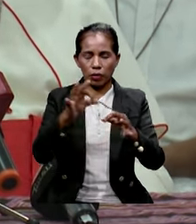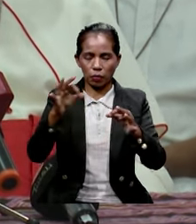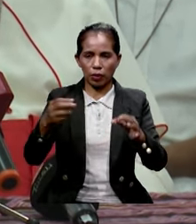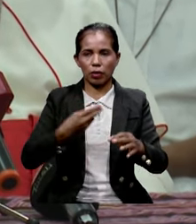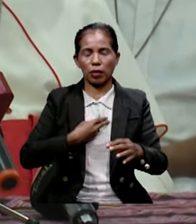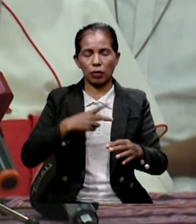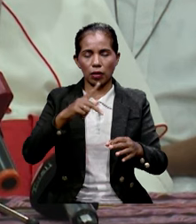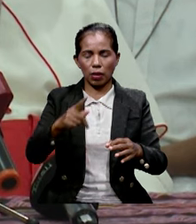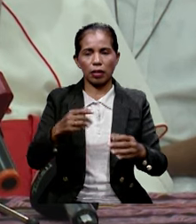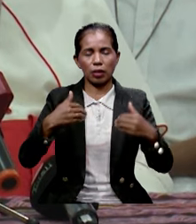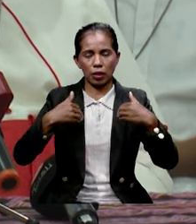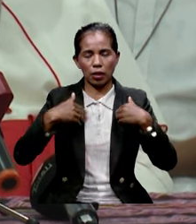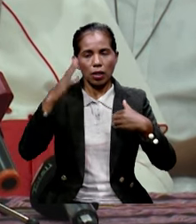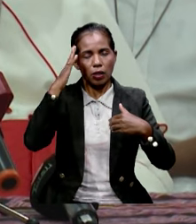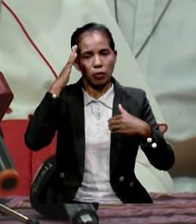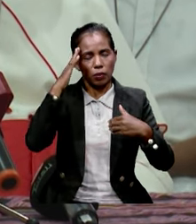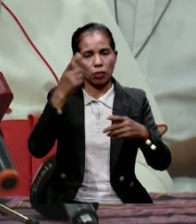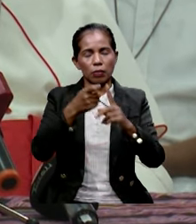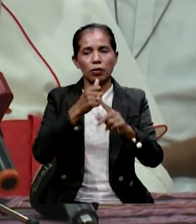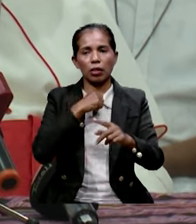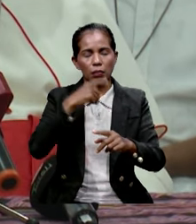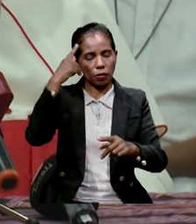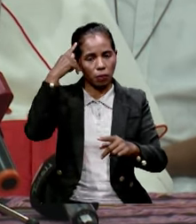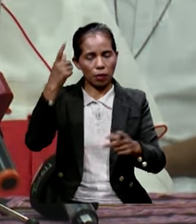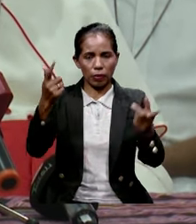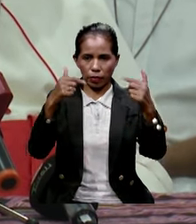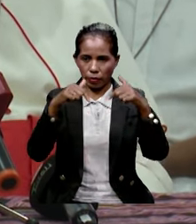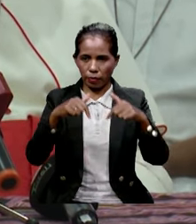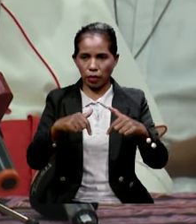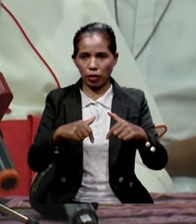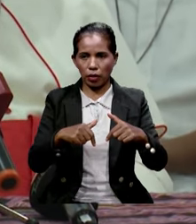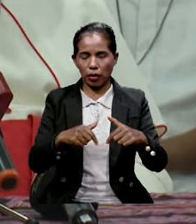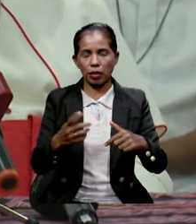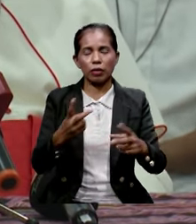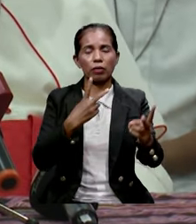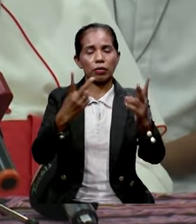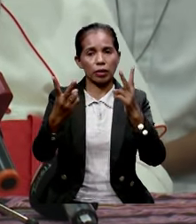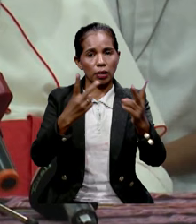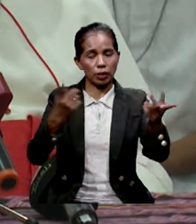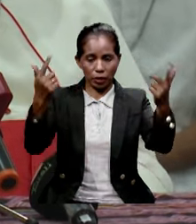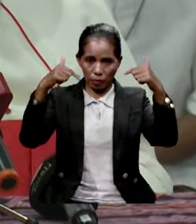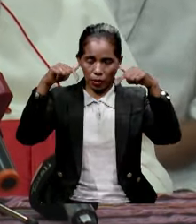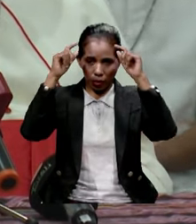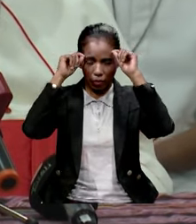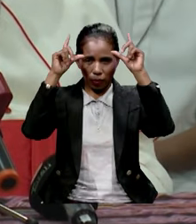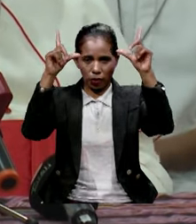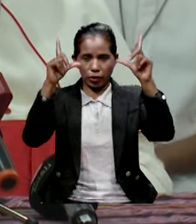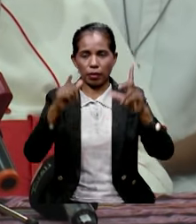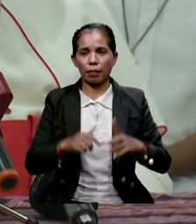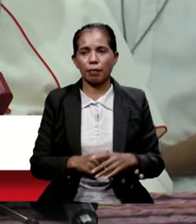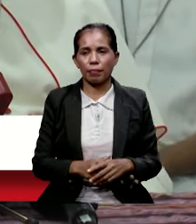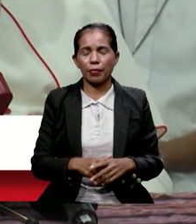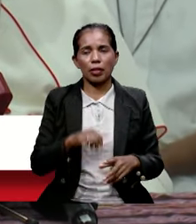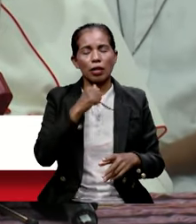o pensamento do Papa em decidir esta viagem a Timor-Leste. O